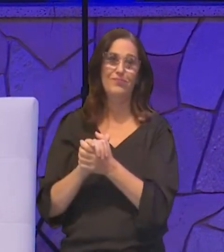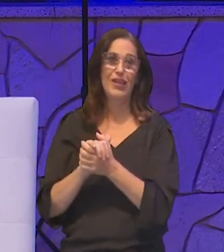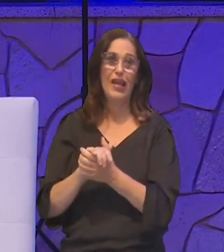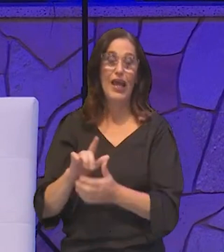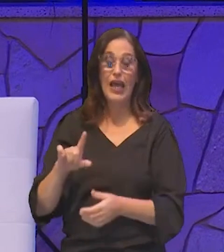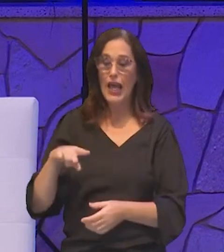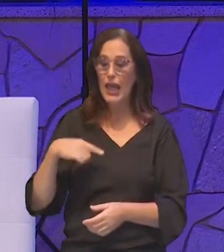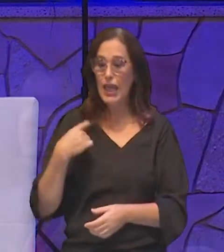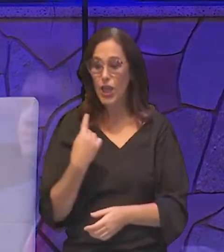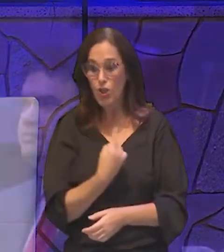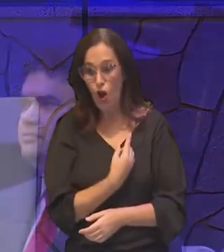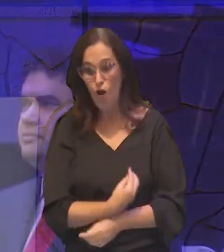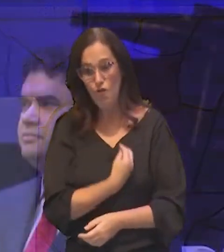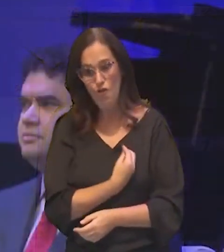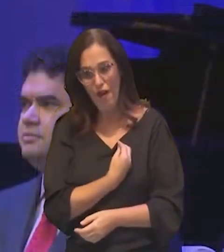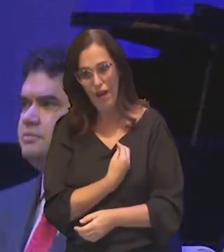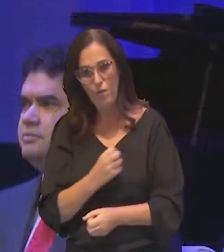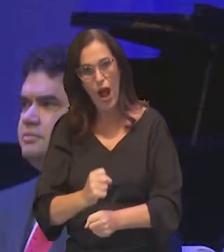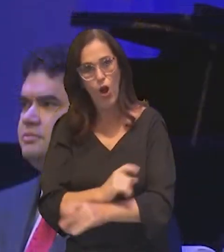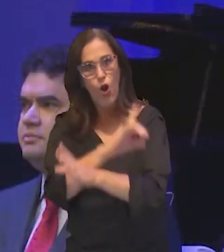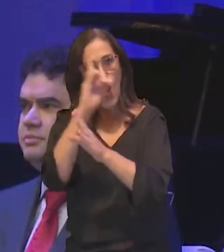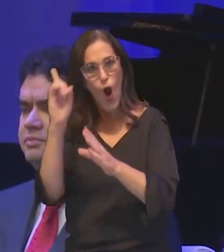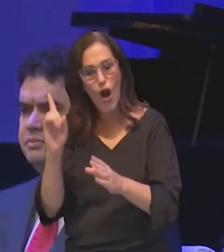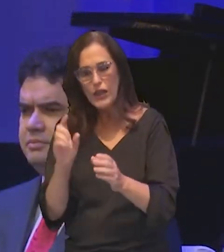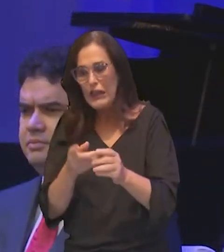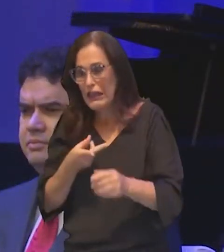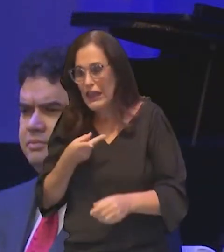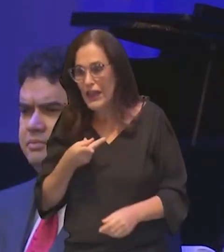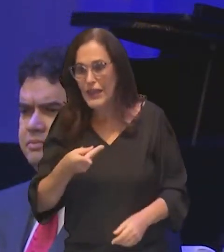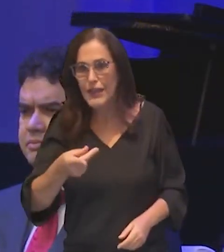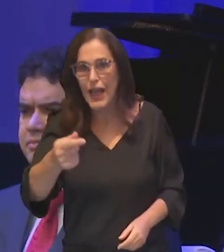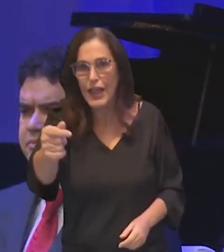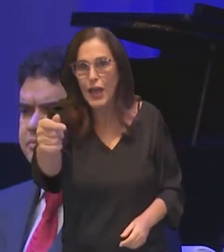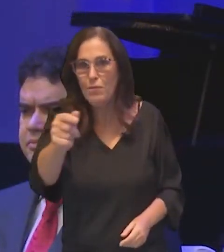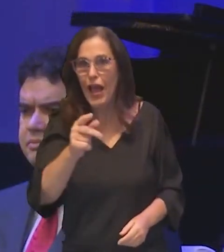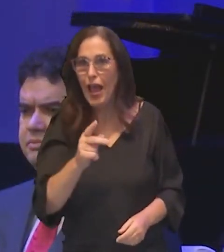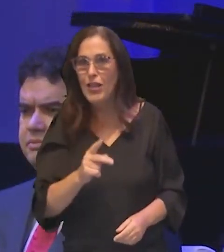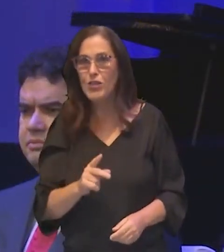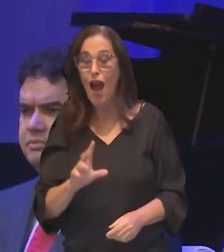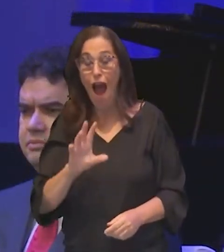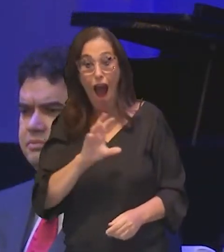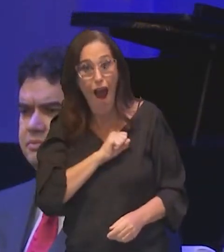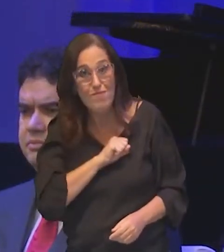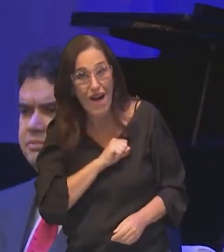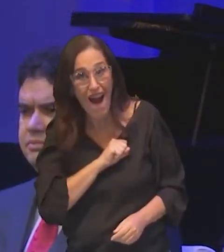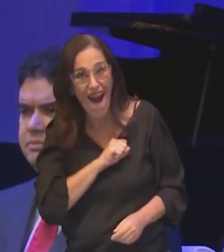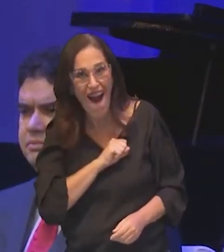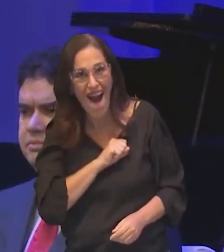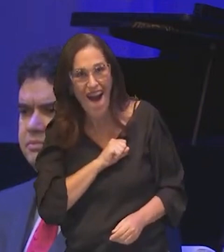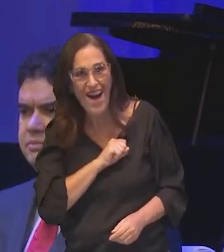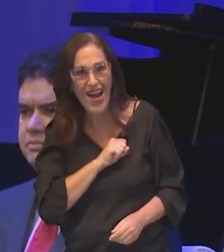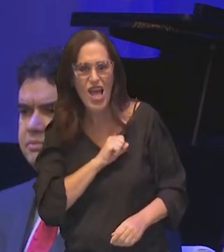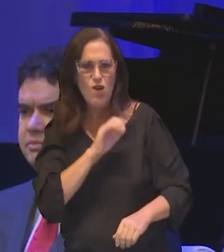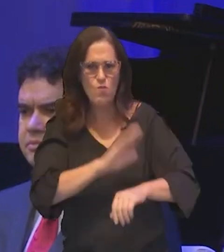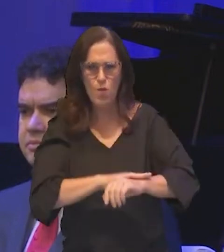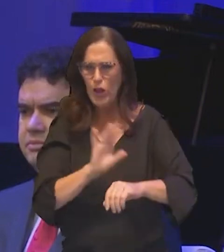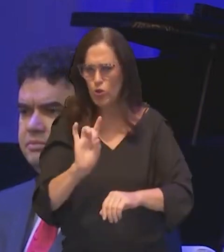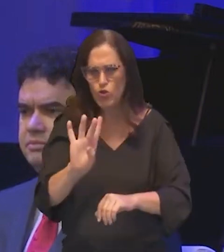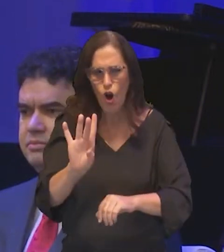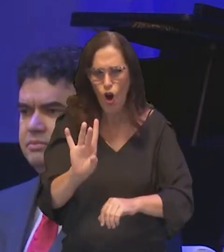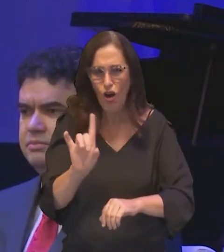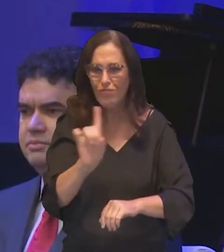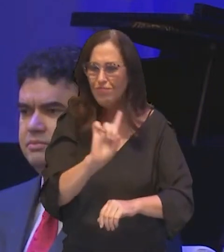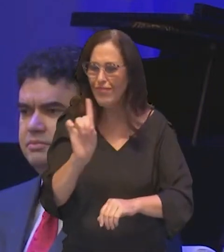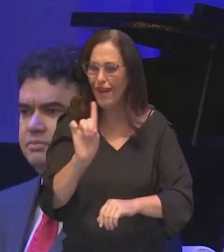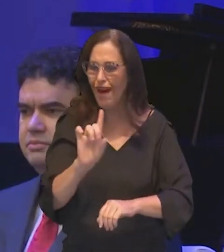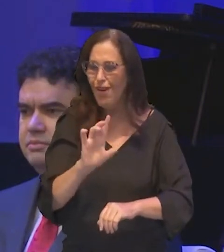viveremos eternamente durante todos os dias da nossa vida. Então amar, irmãos, não é para um momento,